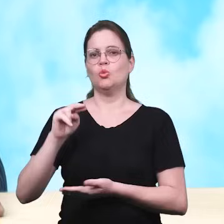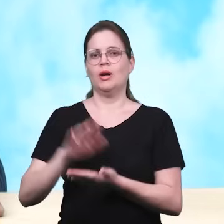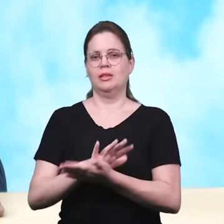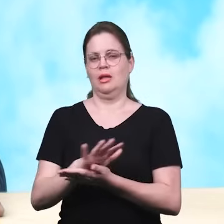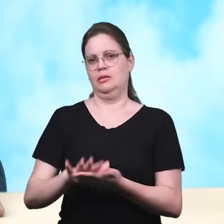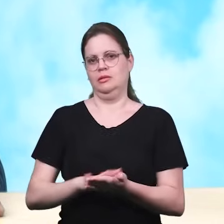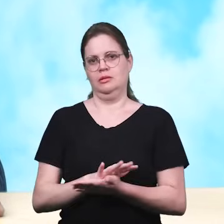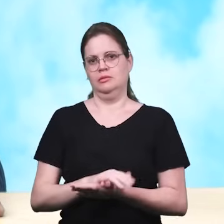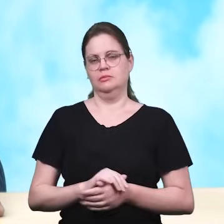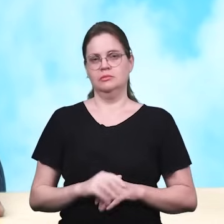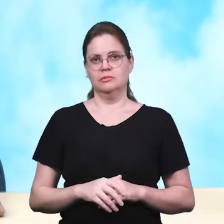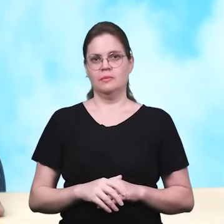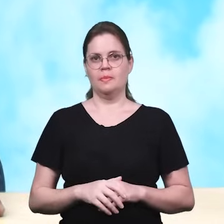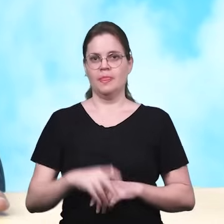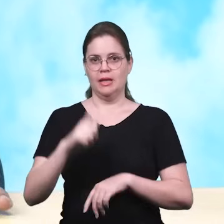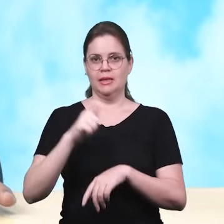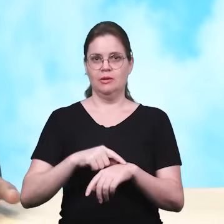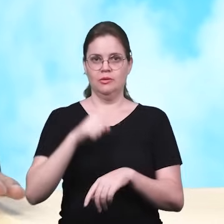seu joelho de madrugada,